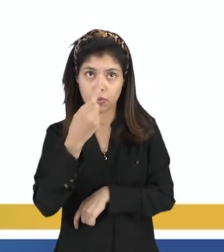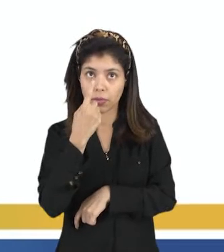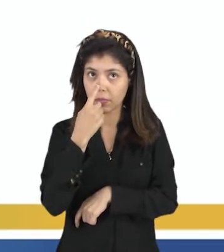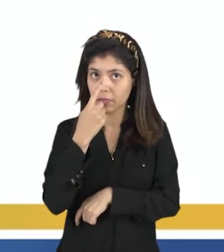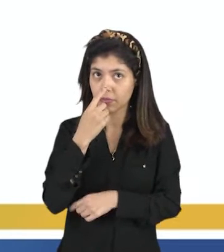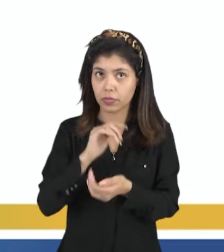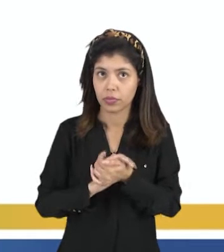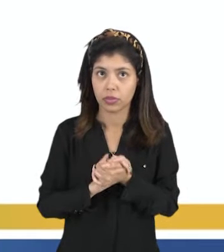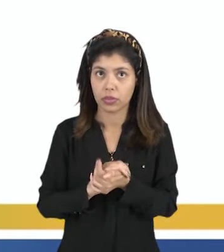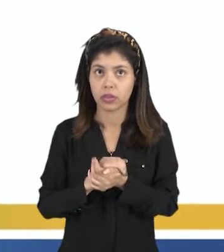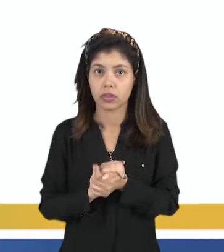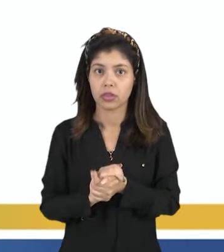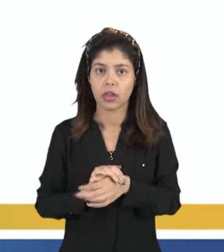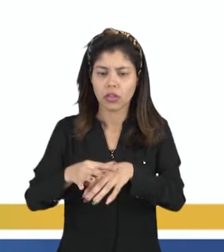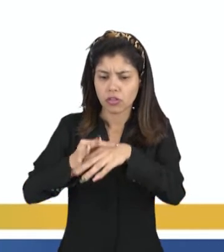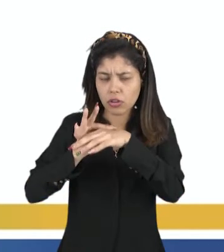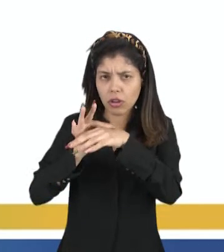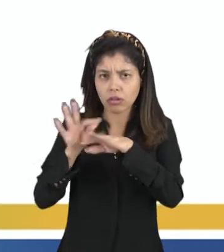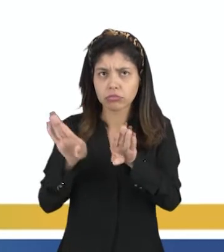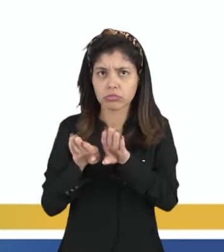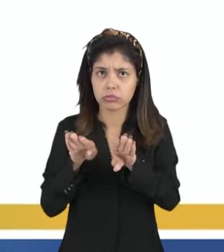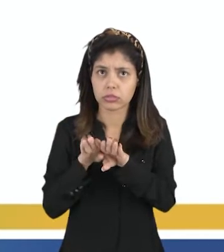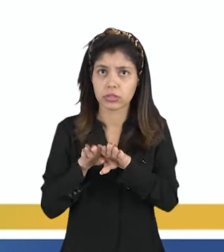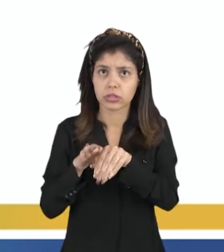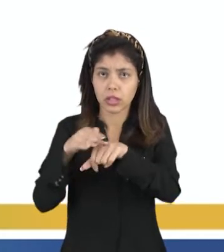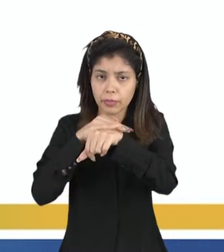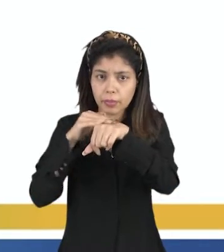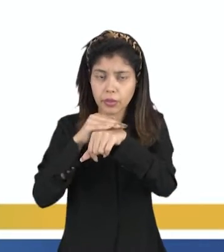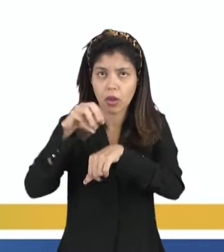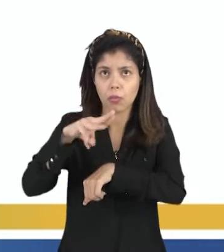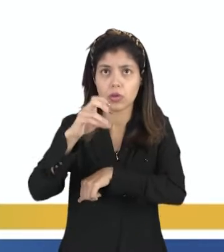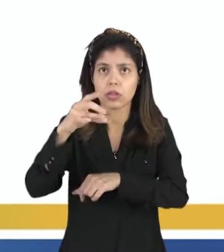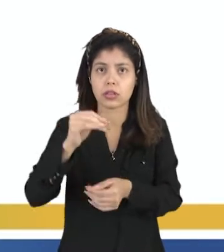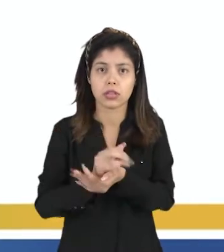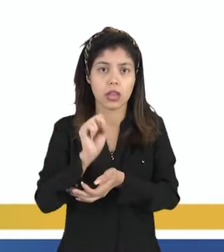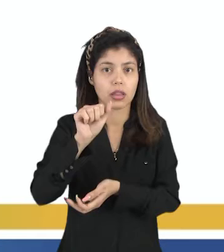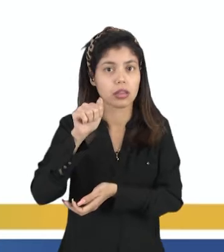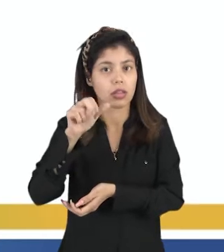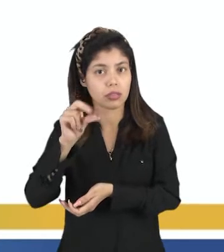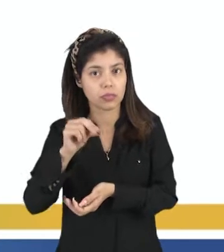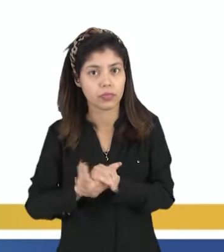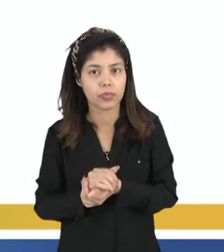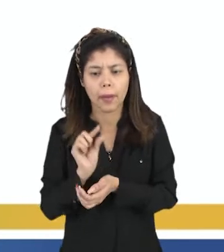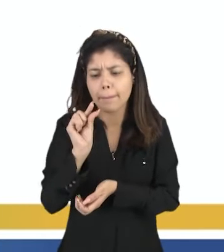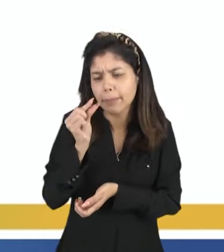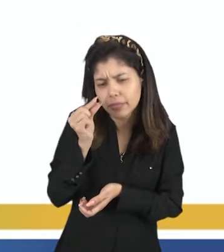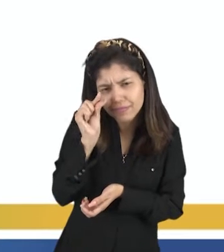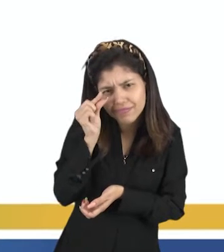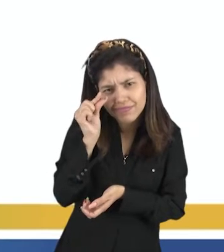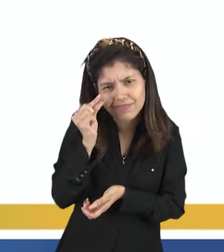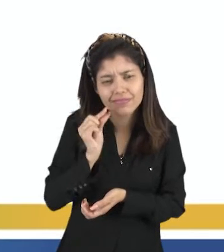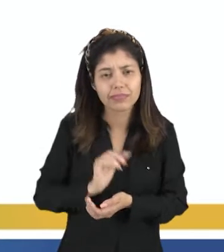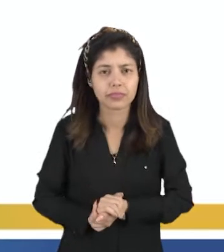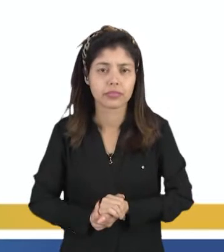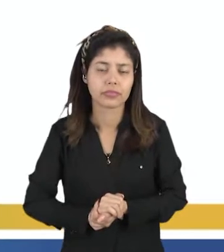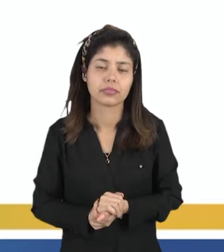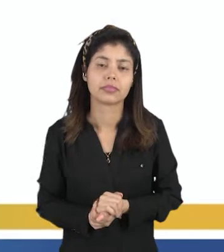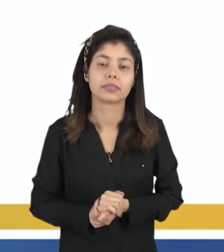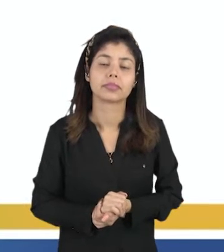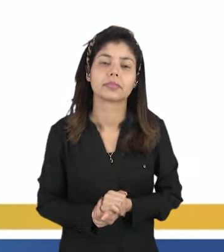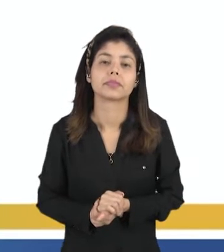são formações carnosas que a membrana mucosa nasal possui, ou seja, como se fossem pequenos